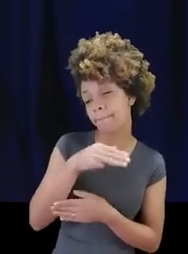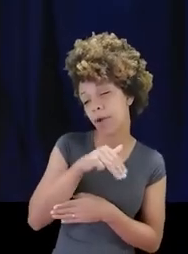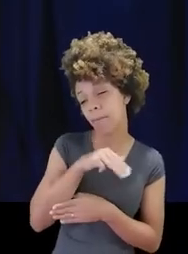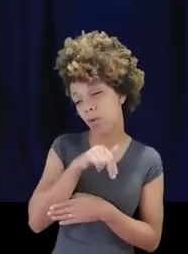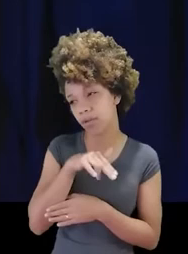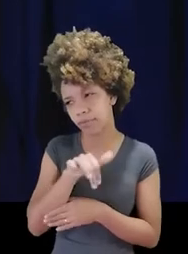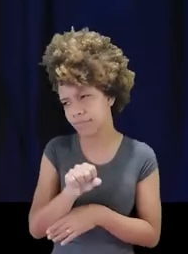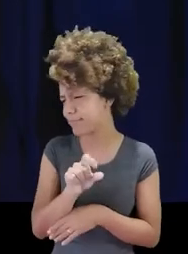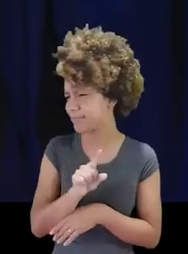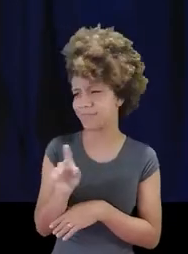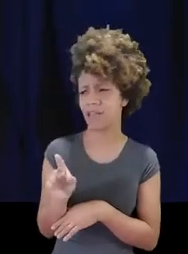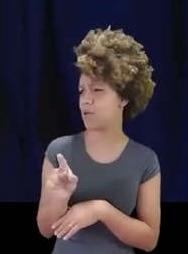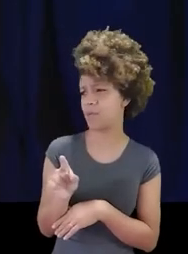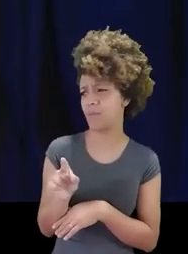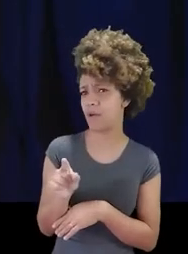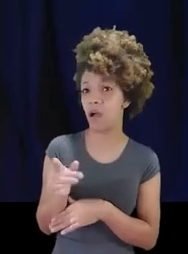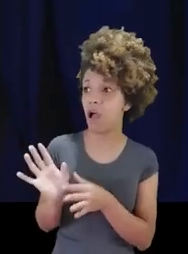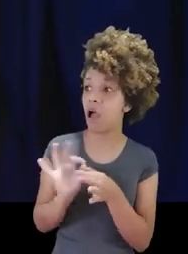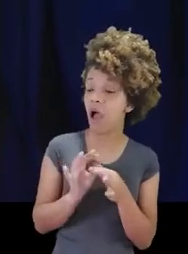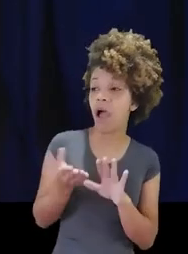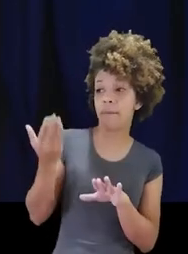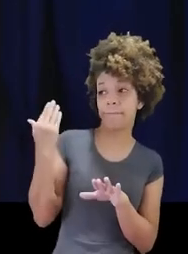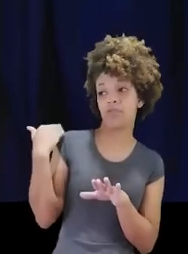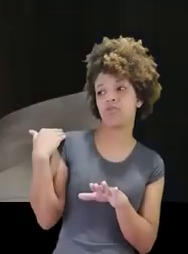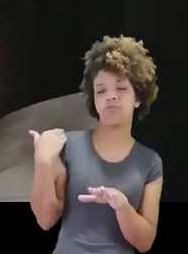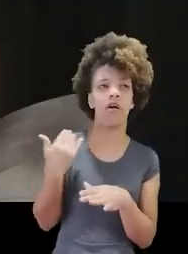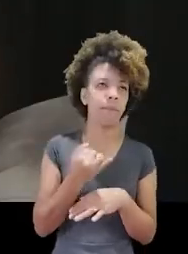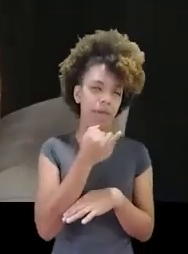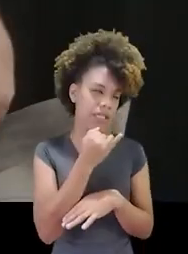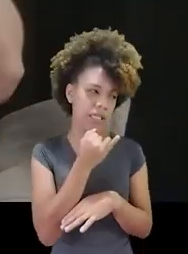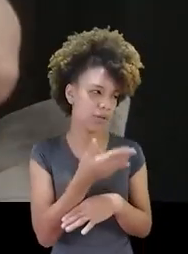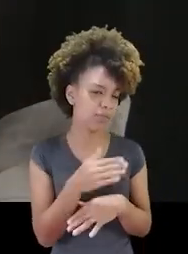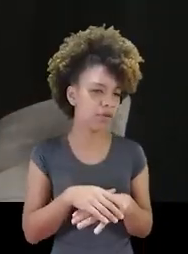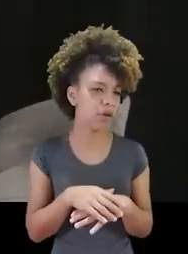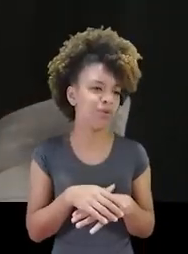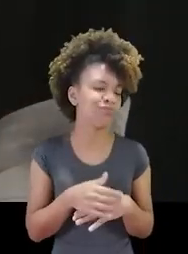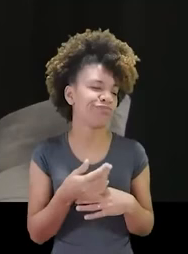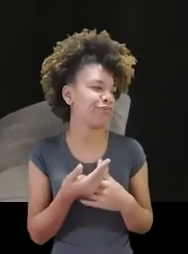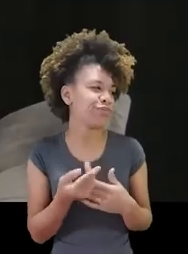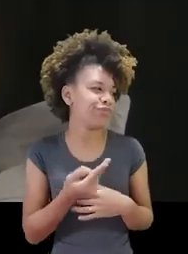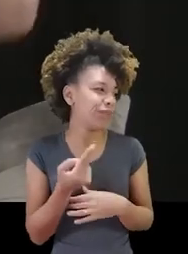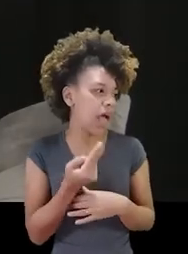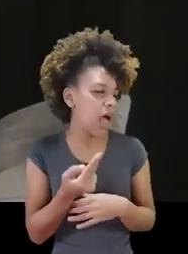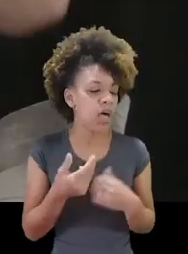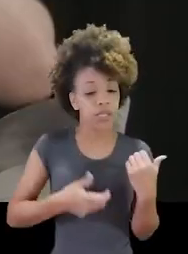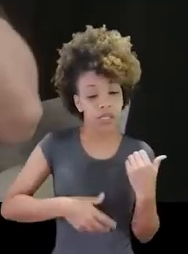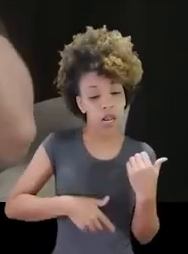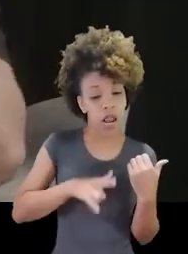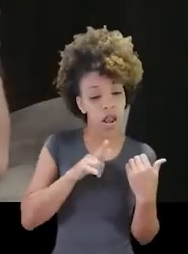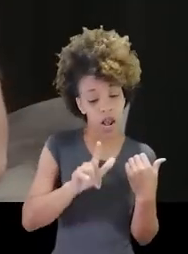e não era era uma banda uma coerente muito mais antiga que os Mamonas como se fosse assim essas coisas não dava muito certo né de botar o